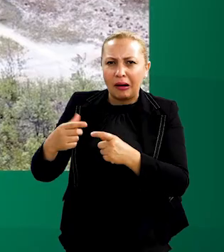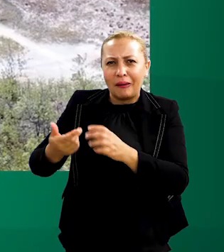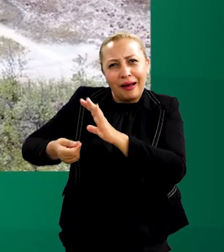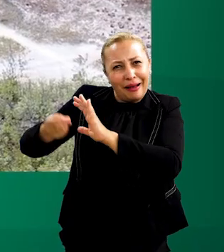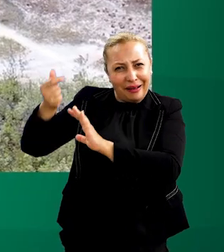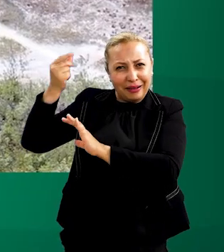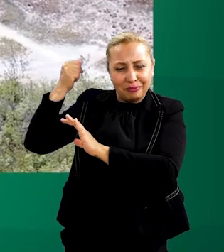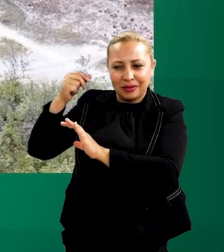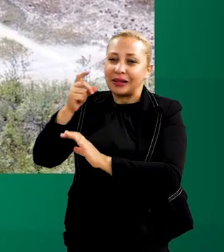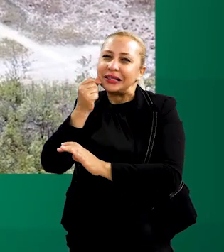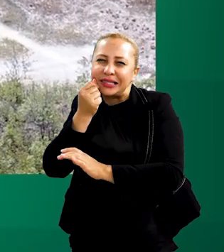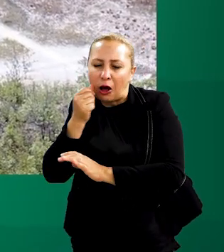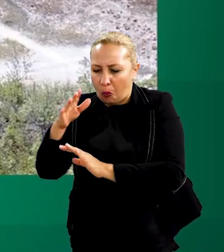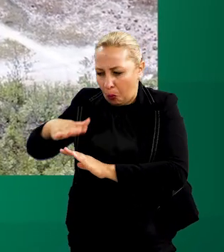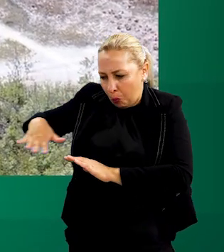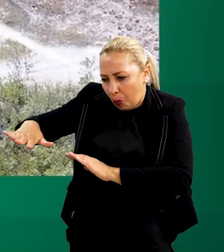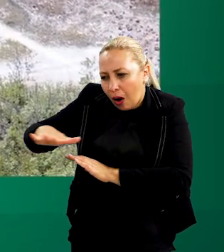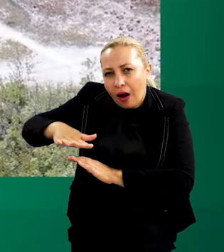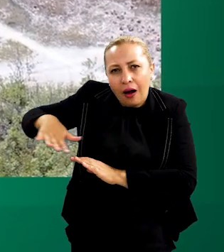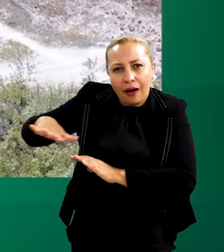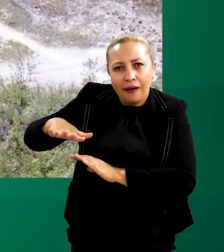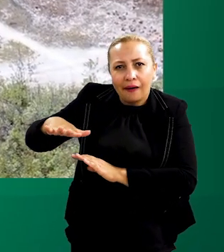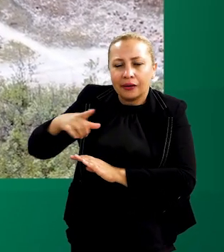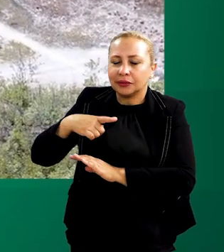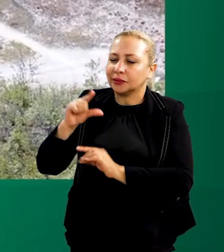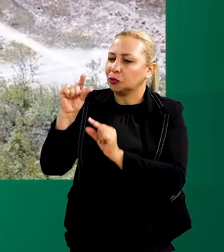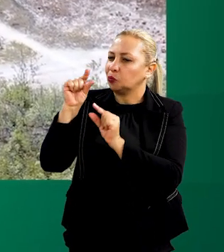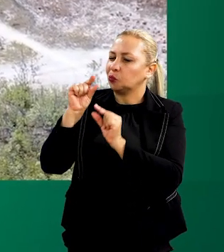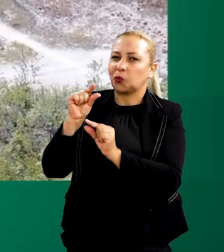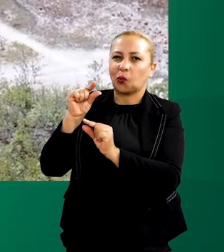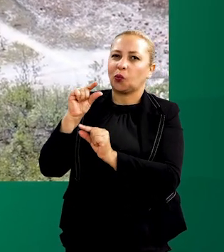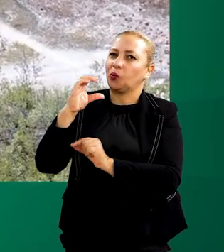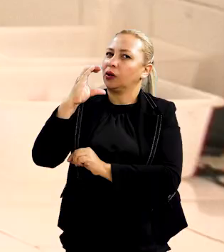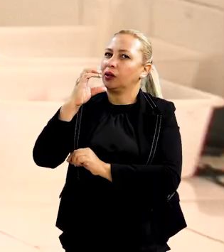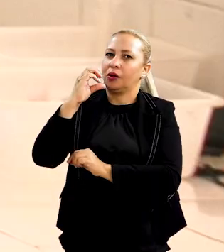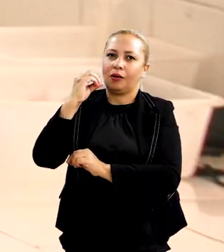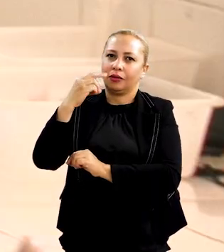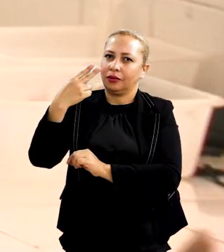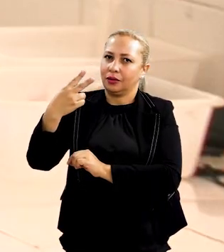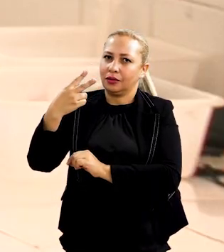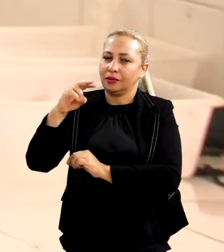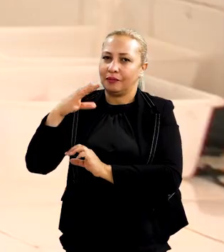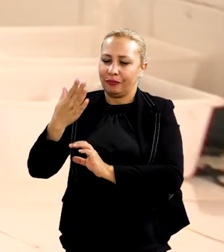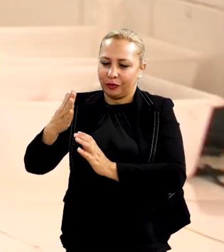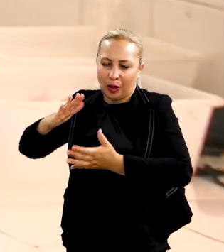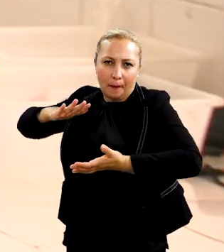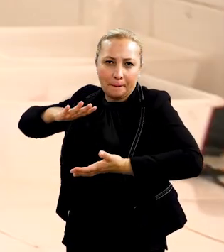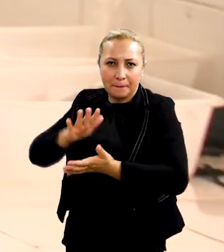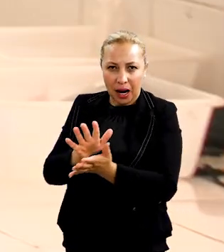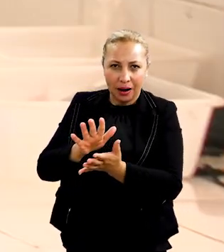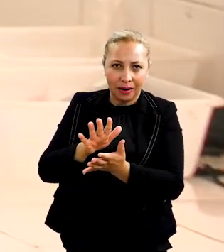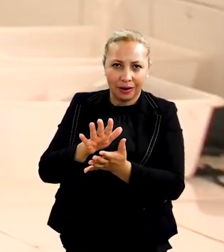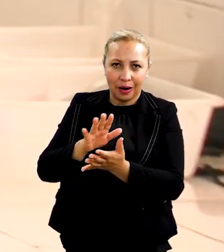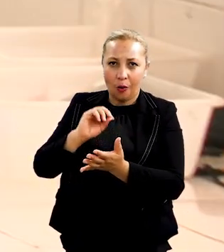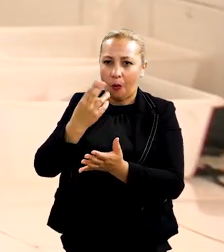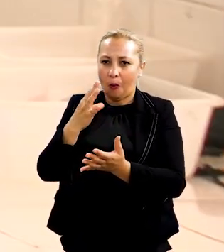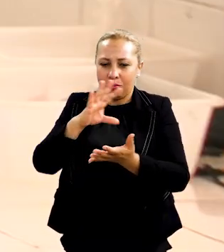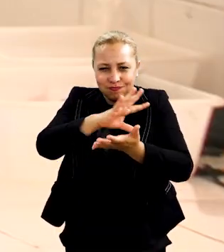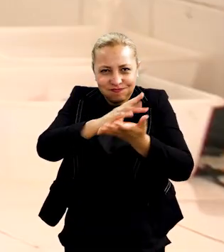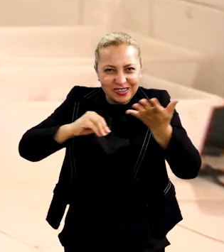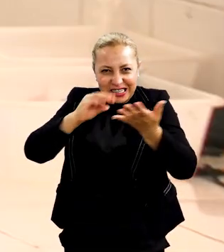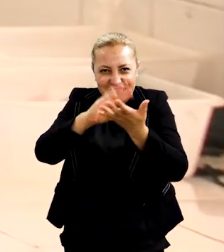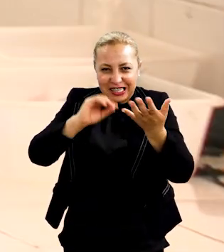antigamente havia salinas, é a área que tem os menores estoques de carbono. Quando a gente impacta o solo, quando a gente desmata